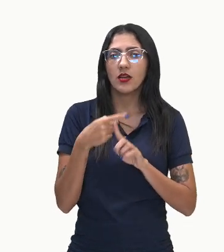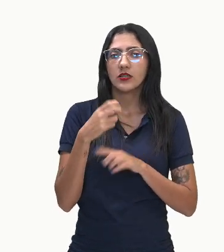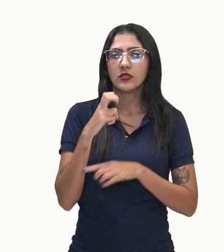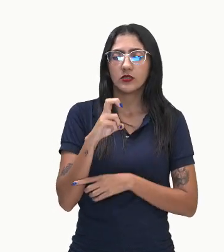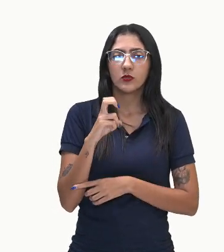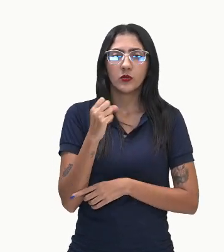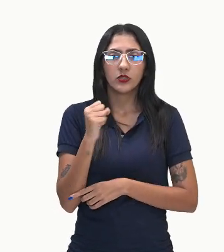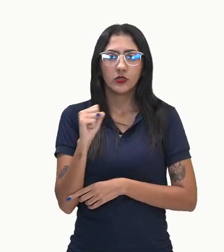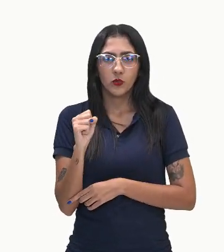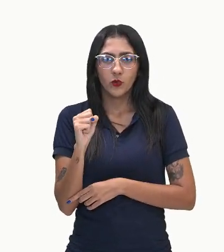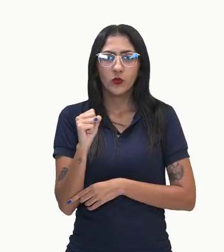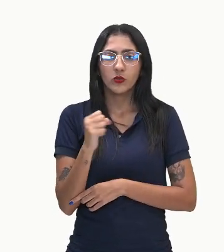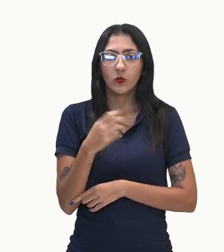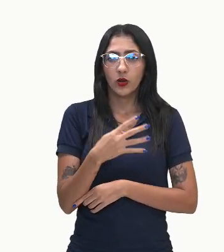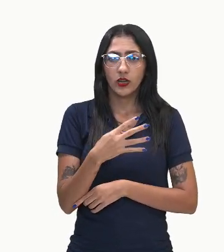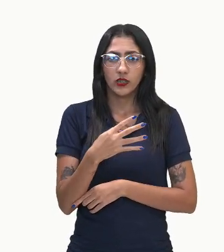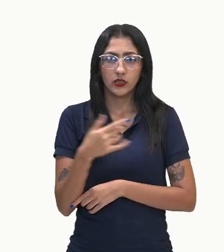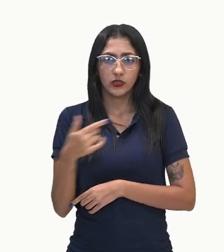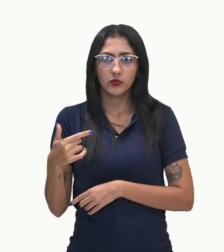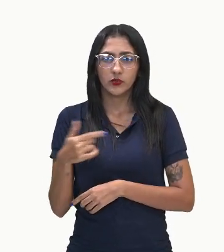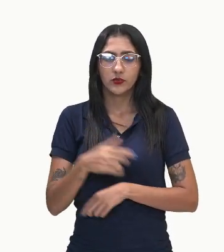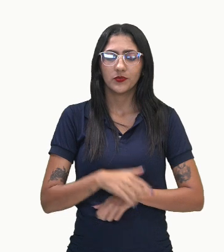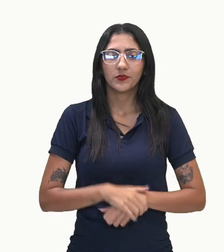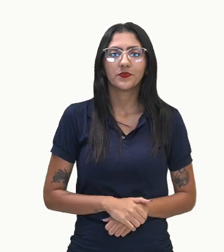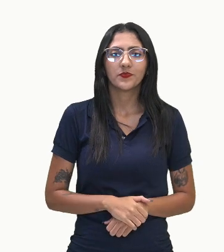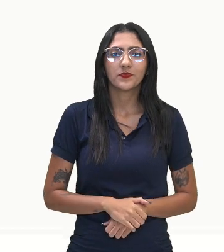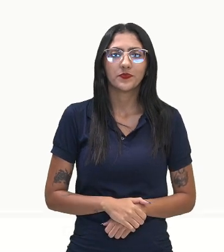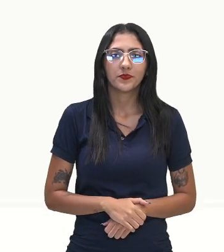58, 42.